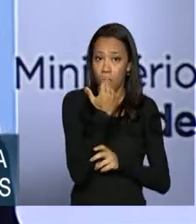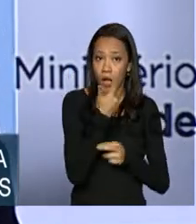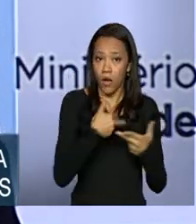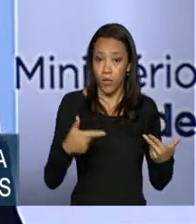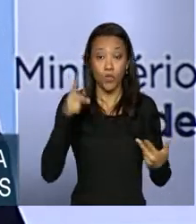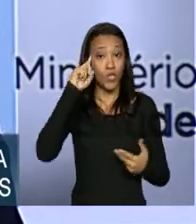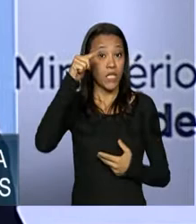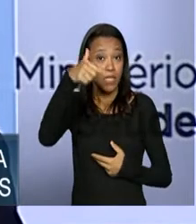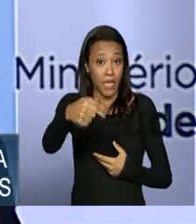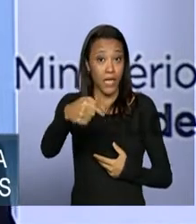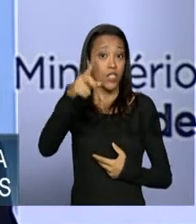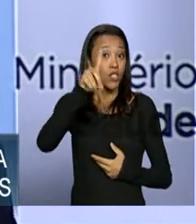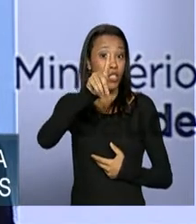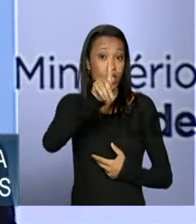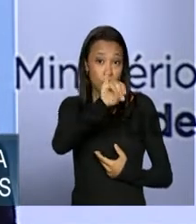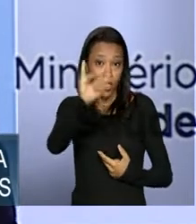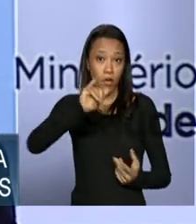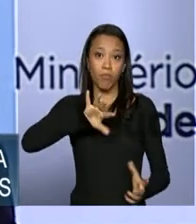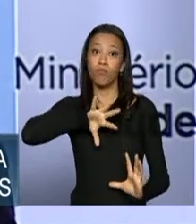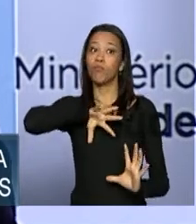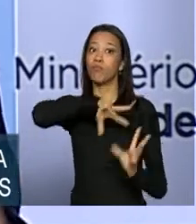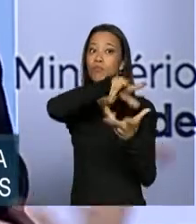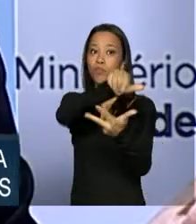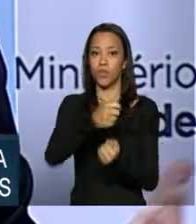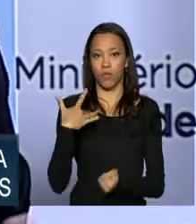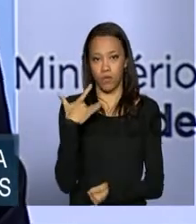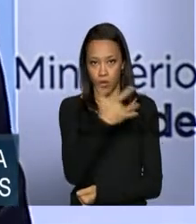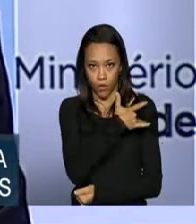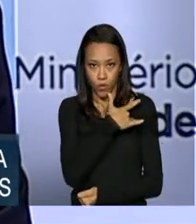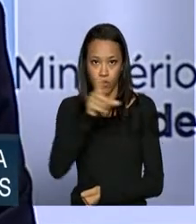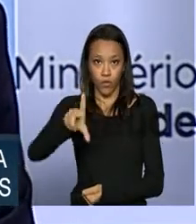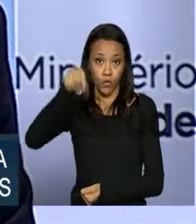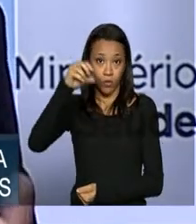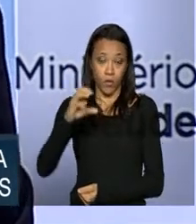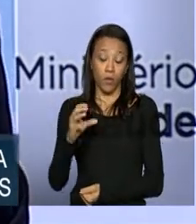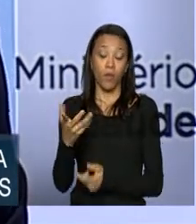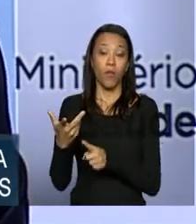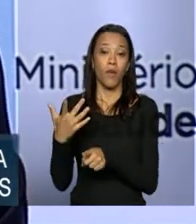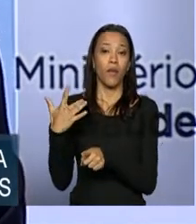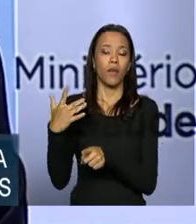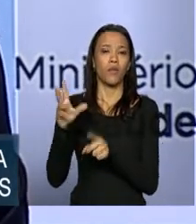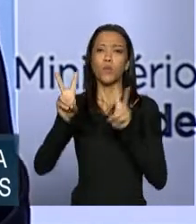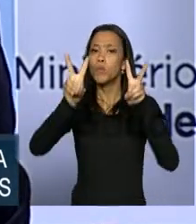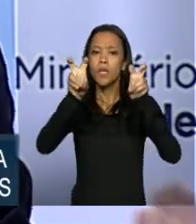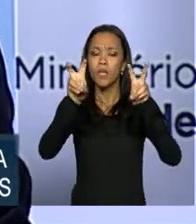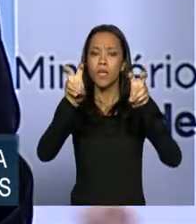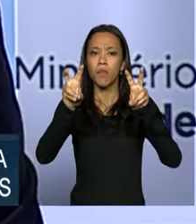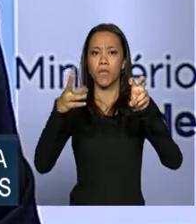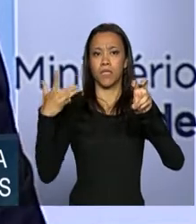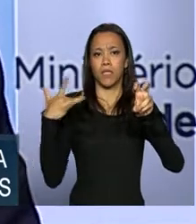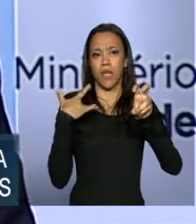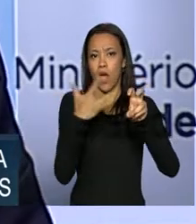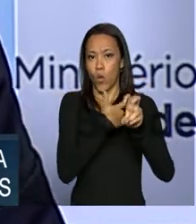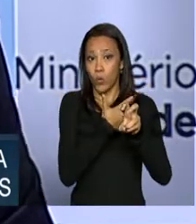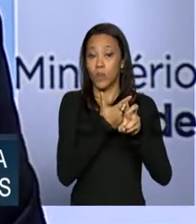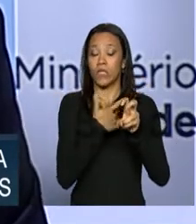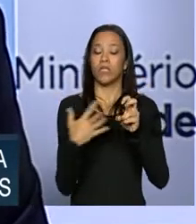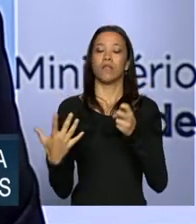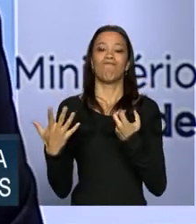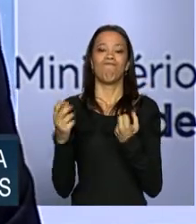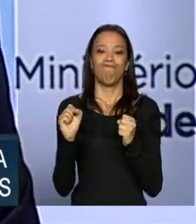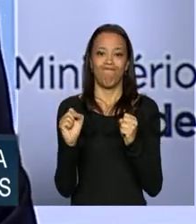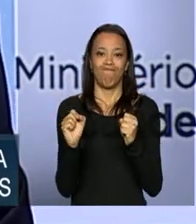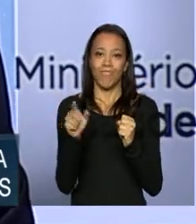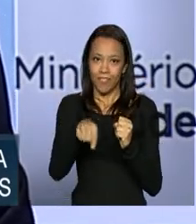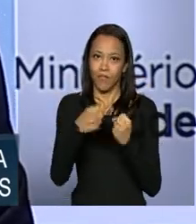da Saúde, esse ano escolhido pela Organização Mundial de Saúde com o tema, né, da alimentação segura e saudável do campo para a cidade, nós